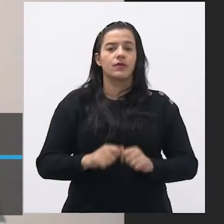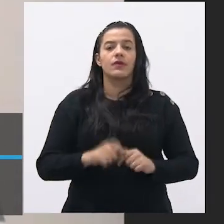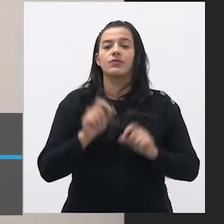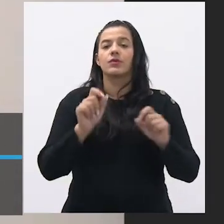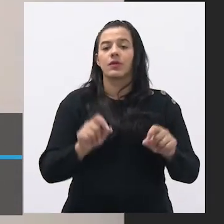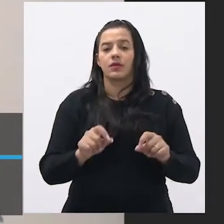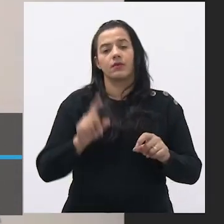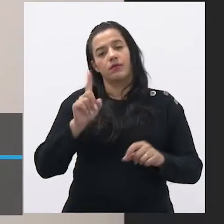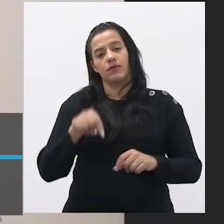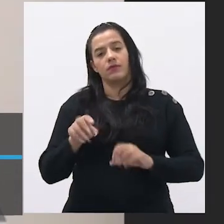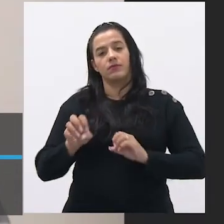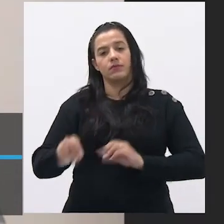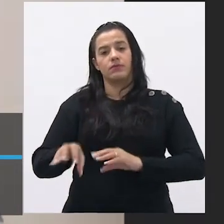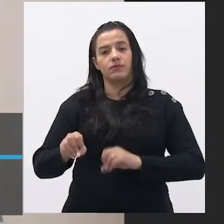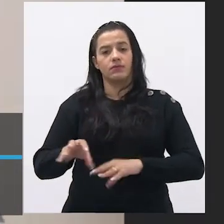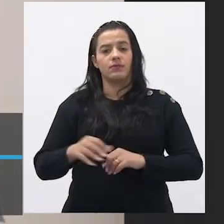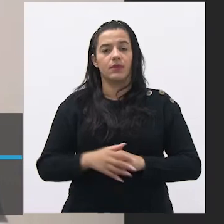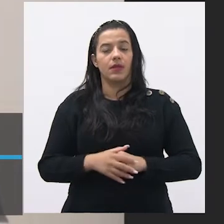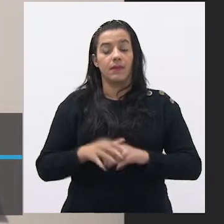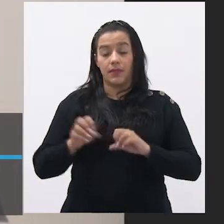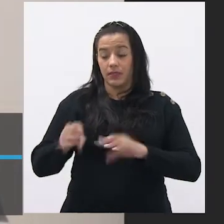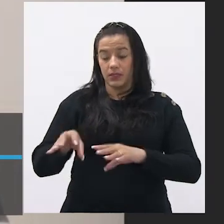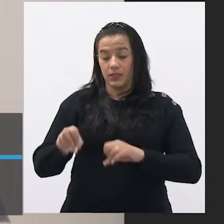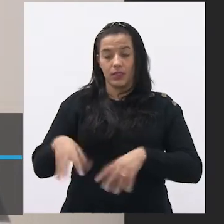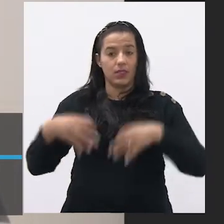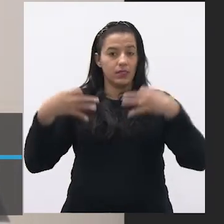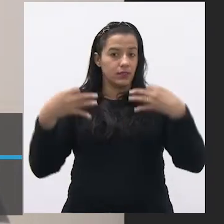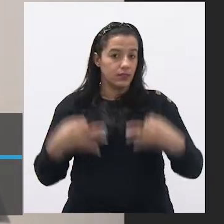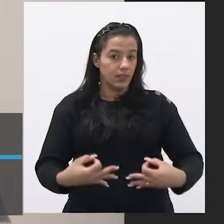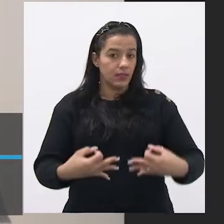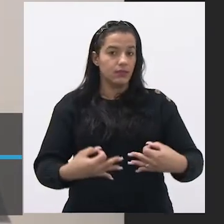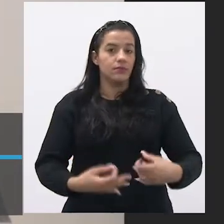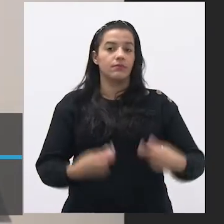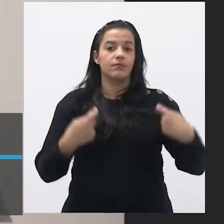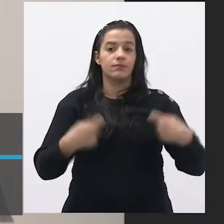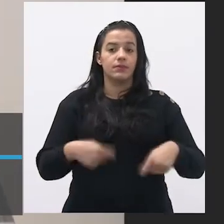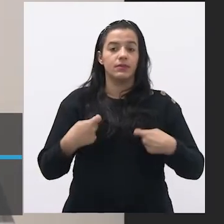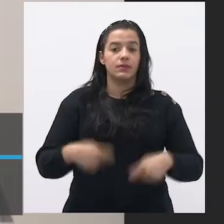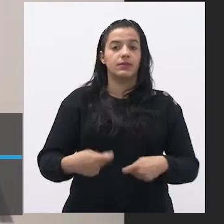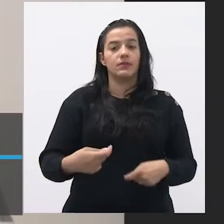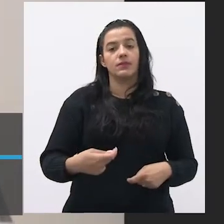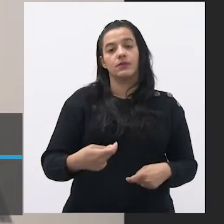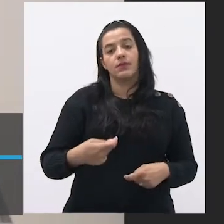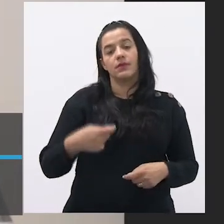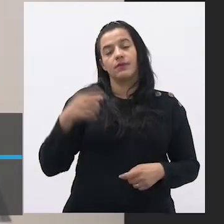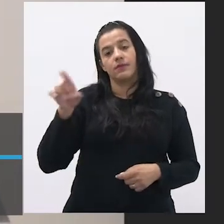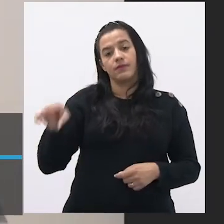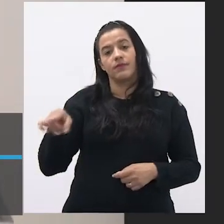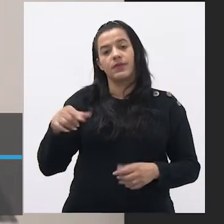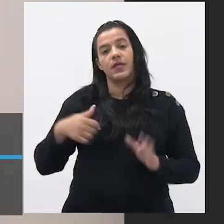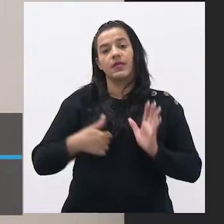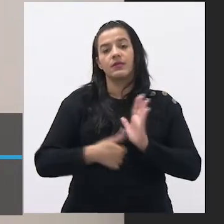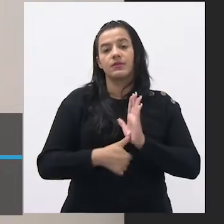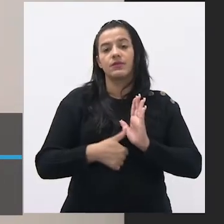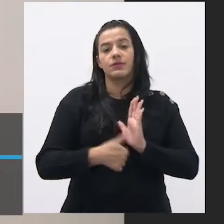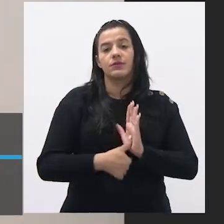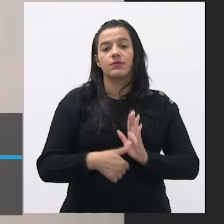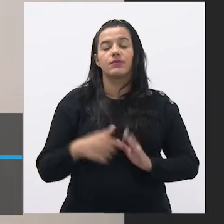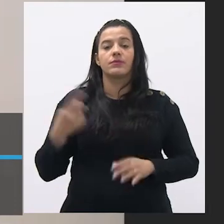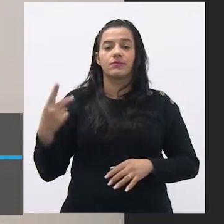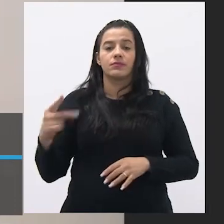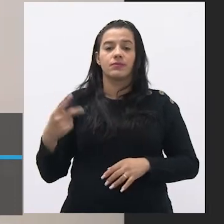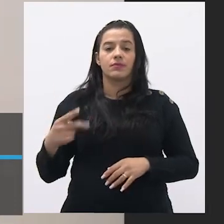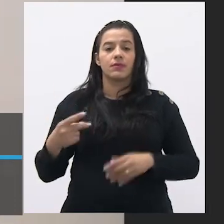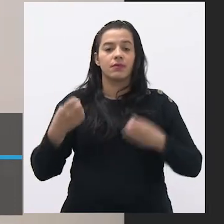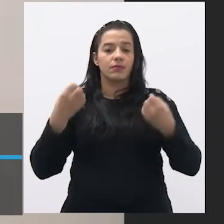gente possa ensinar, de fato, a gente não deve enxergar a identidade como um problema. Então, não devemos encontrar